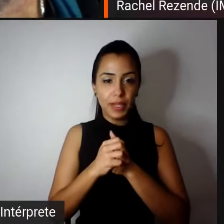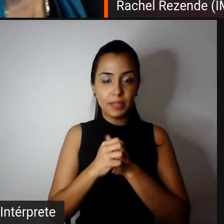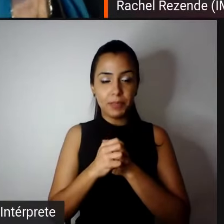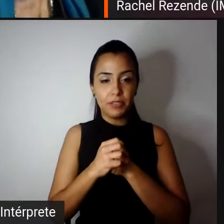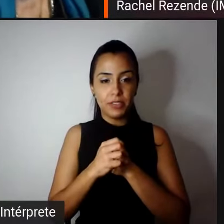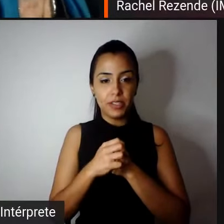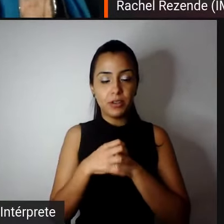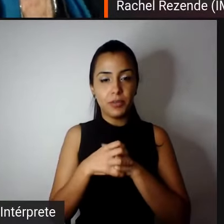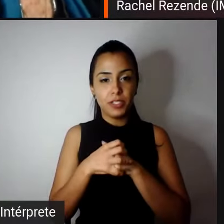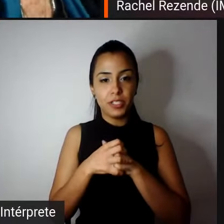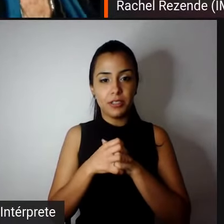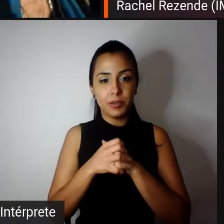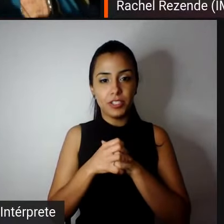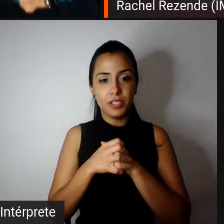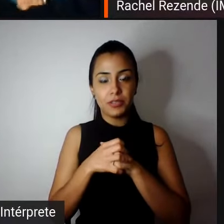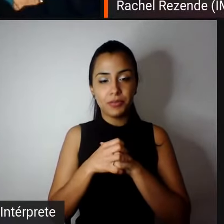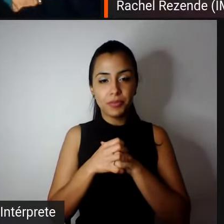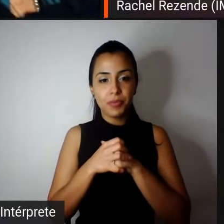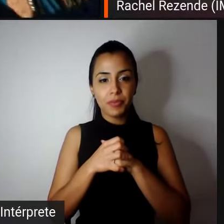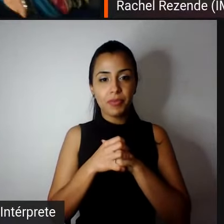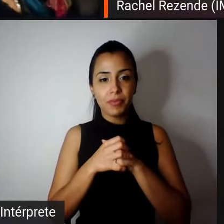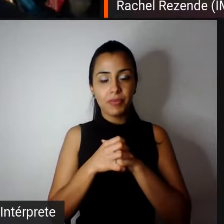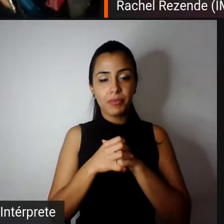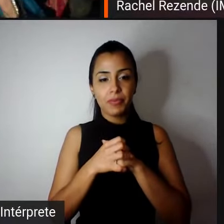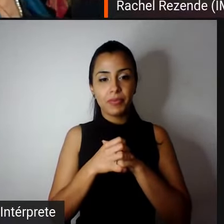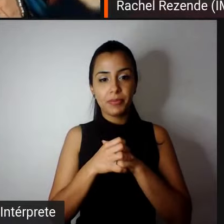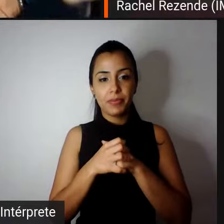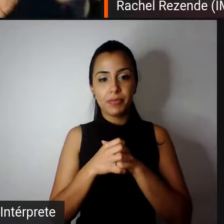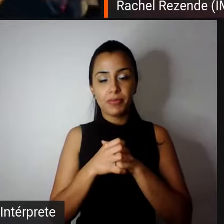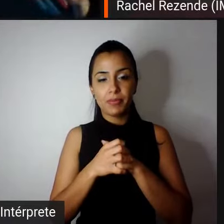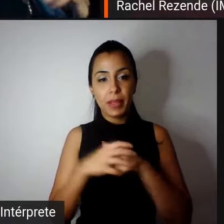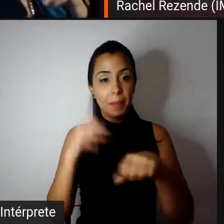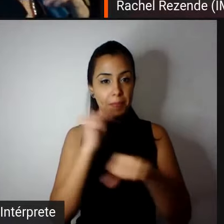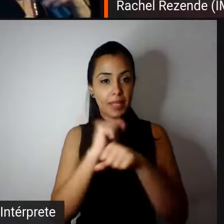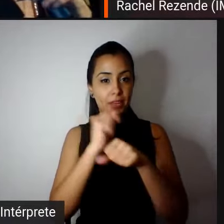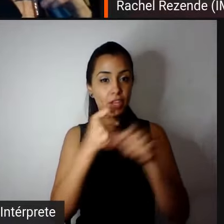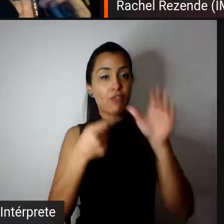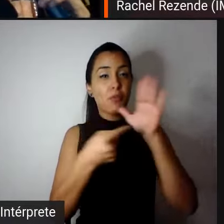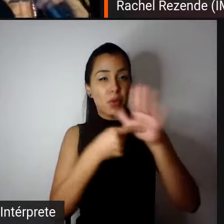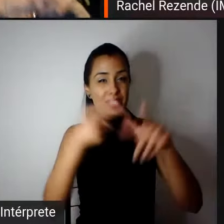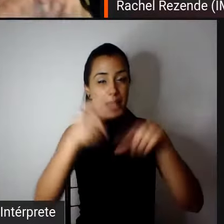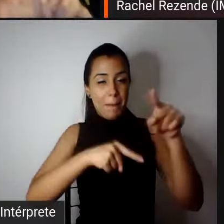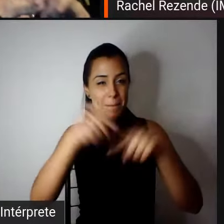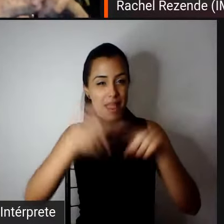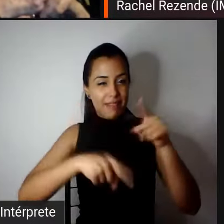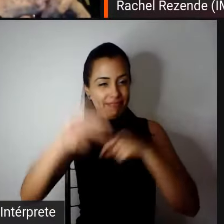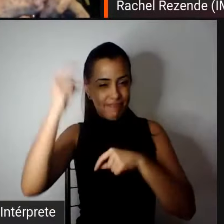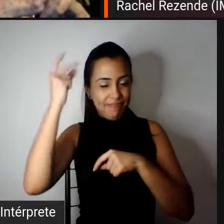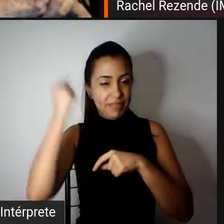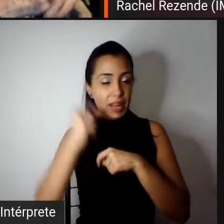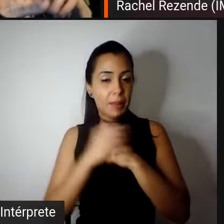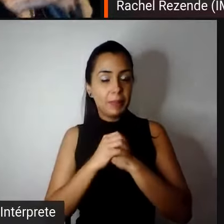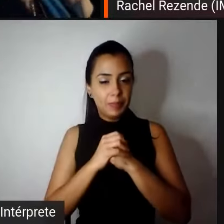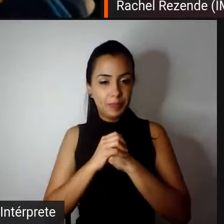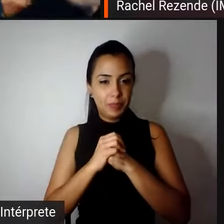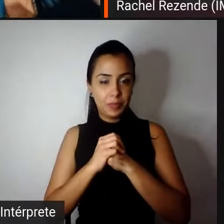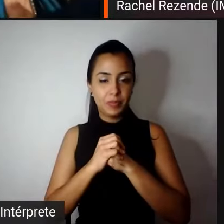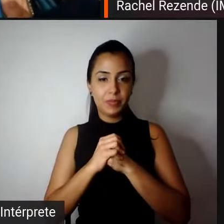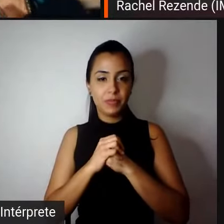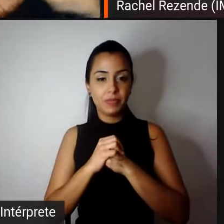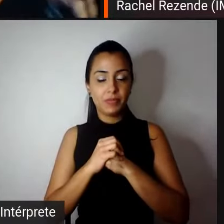bom, o meu é péssimo, deixa eu ver, a máquina, mas não me inspira a